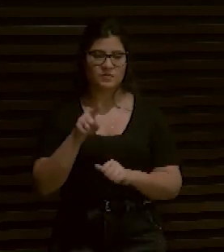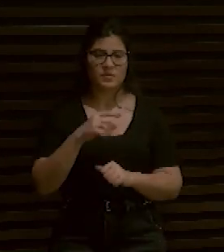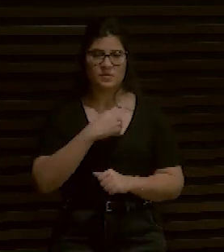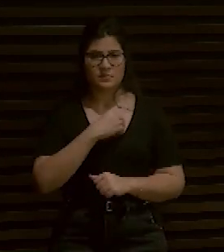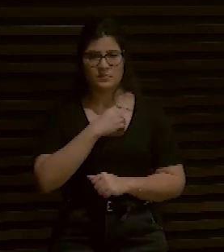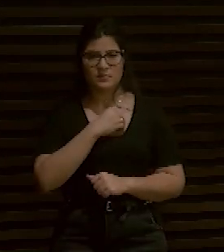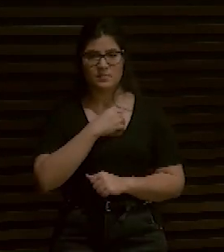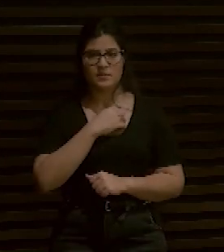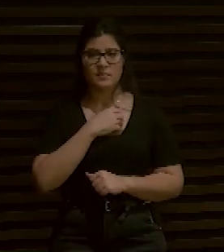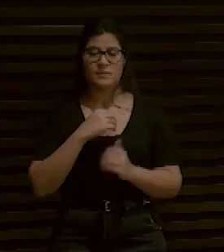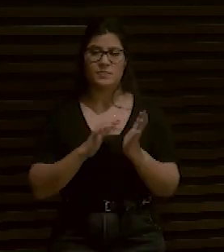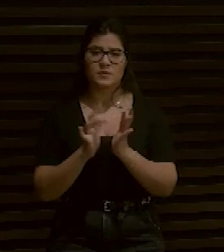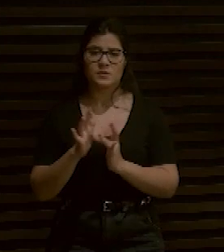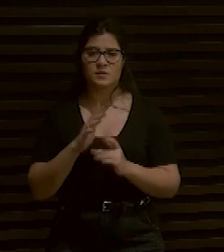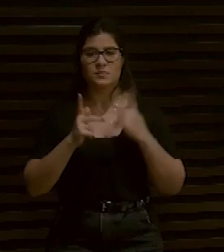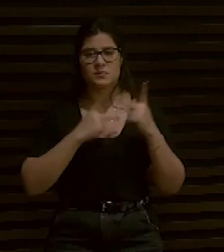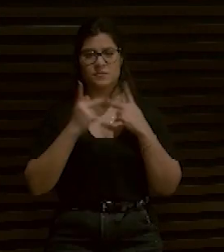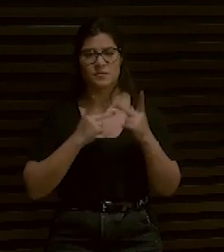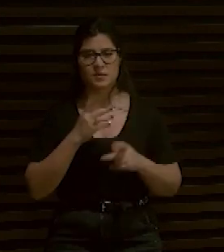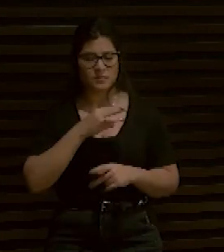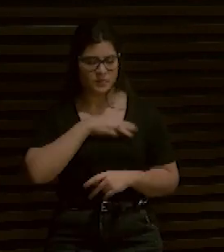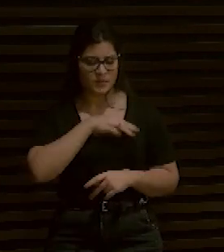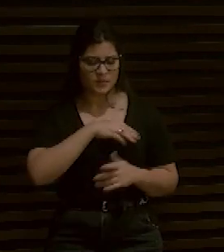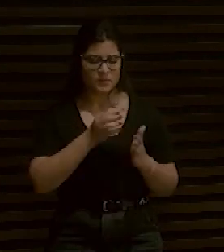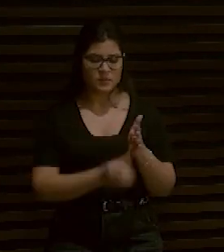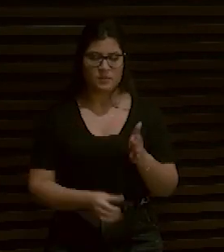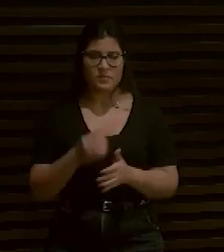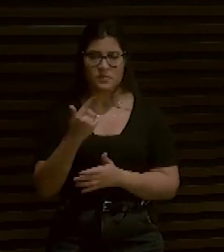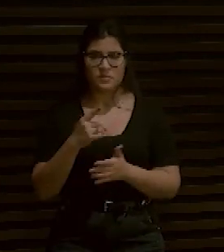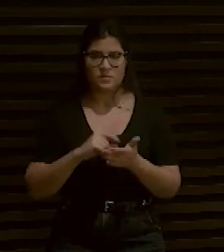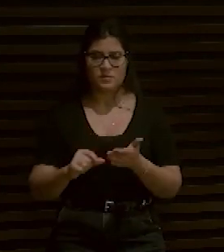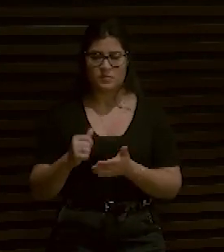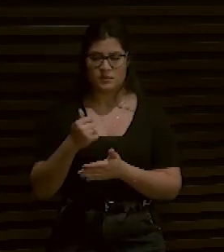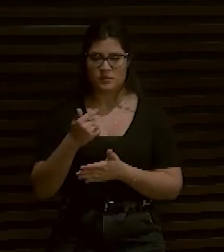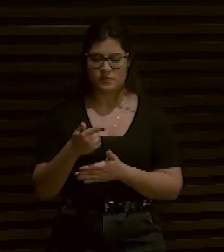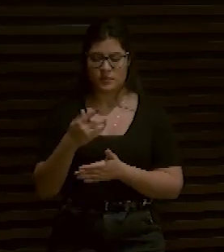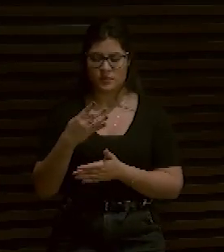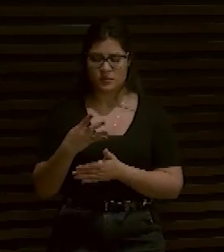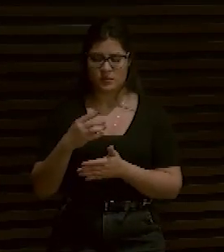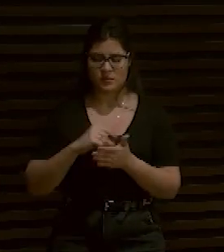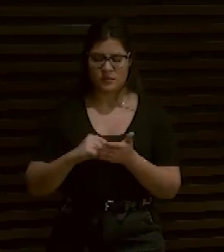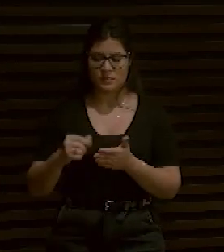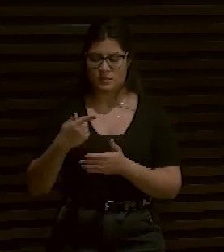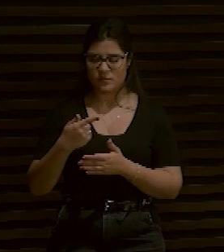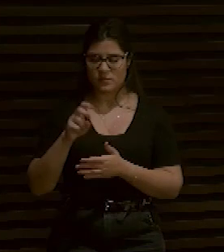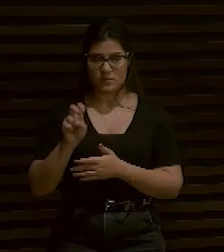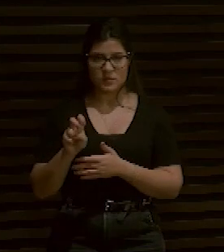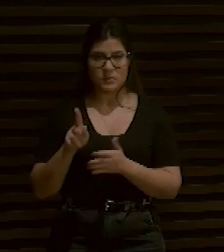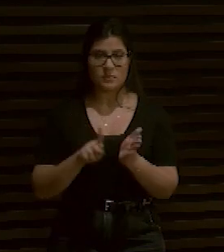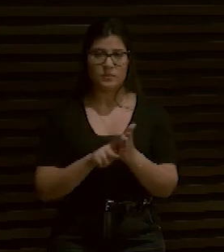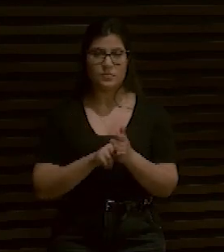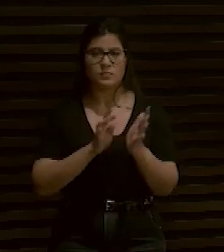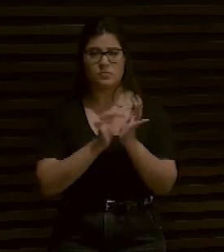Jesus diz em Mateus capítulo 7, versículo 24 e 25, o próprio Jesus falando,